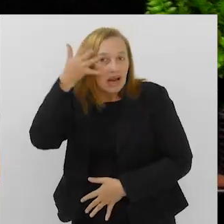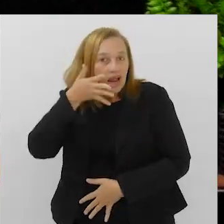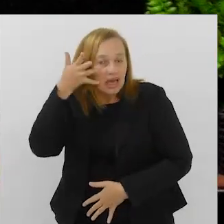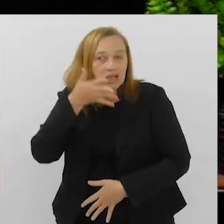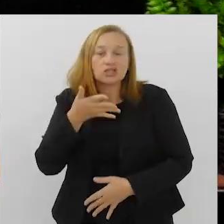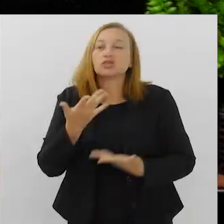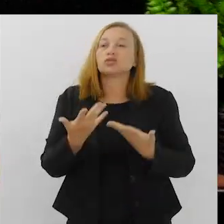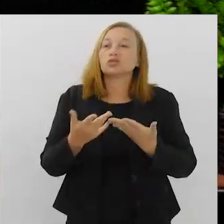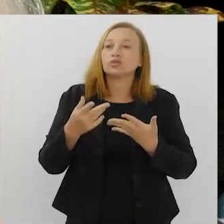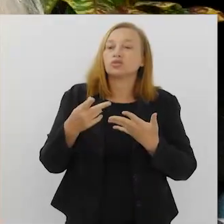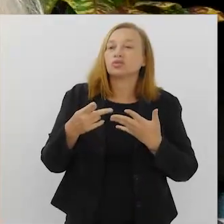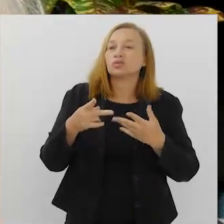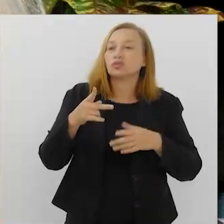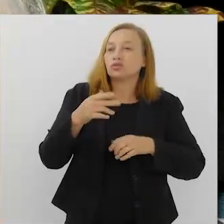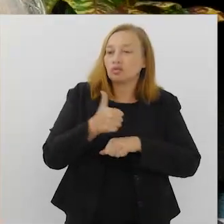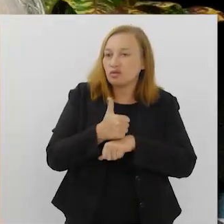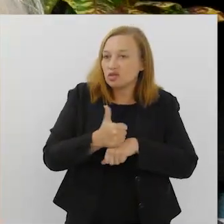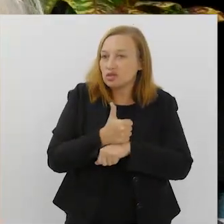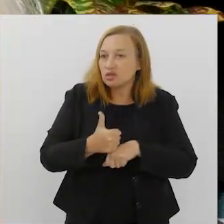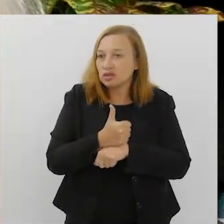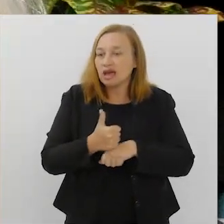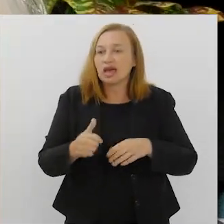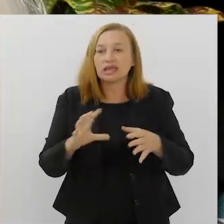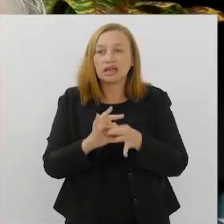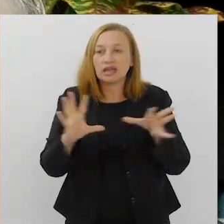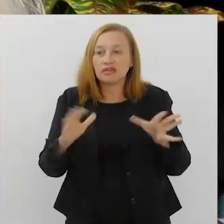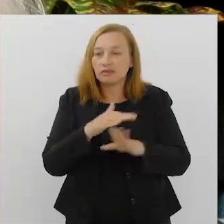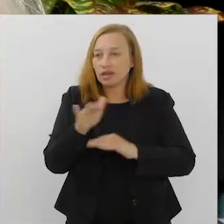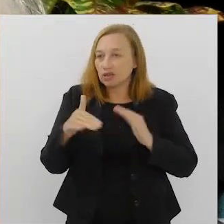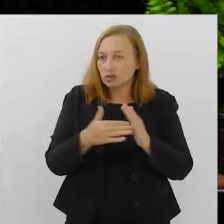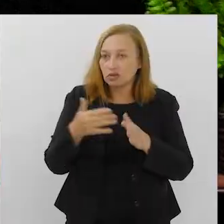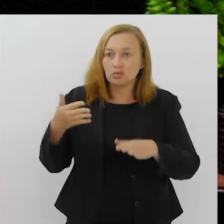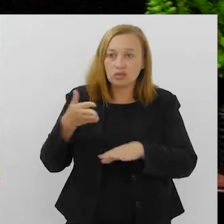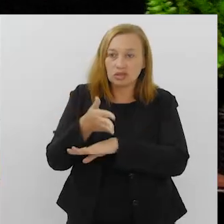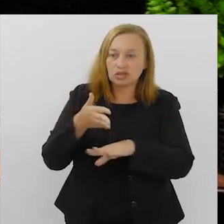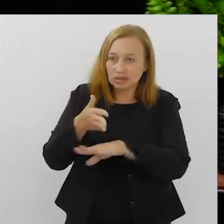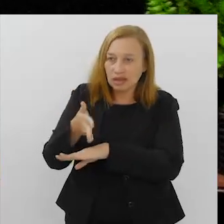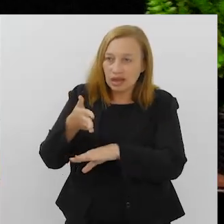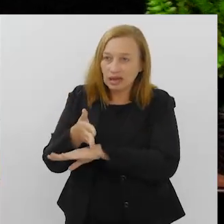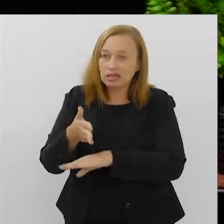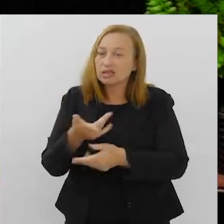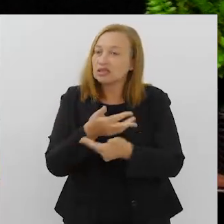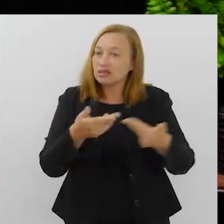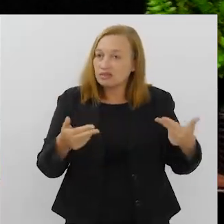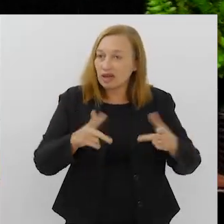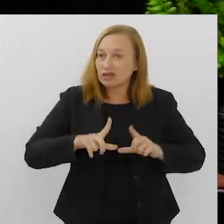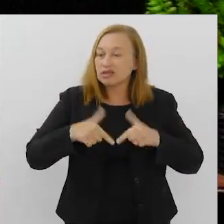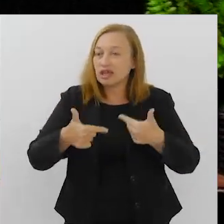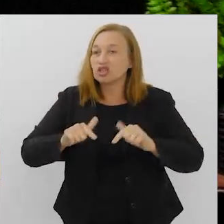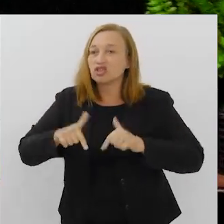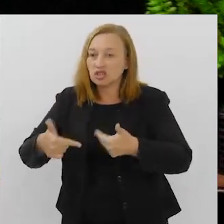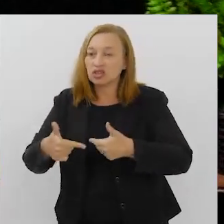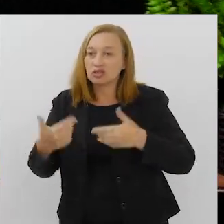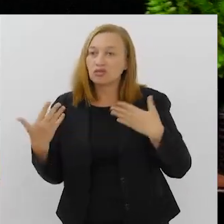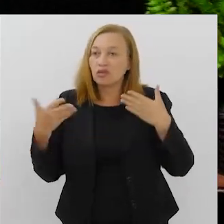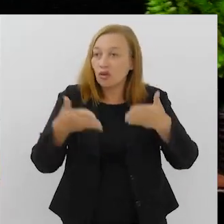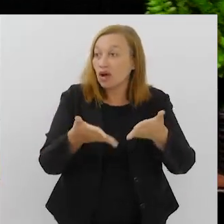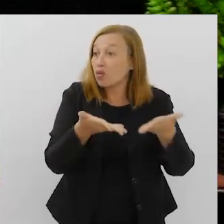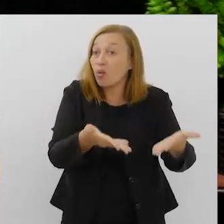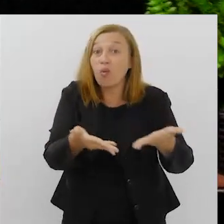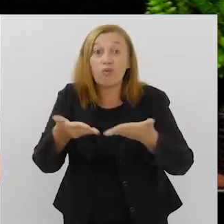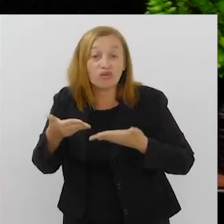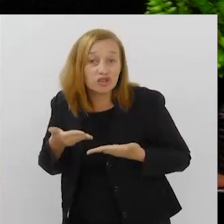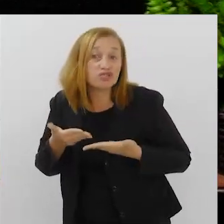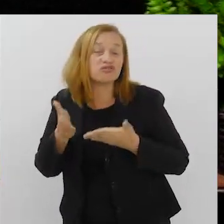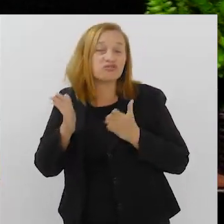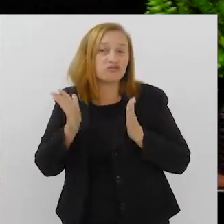palestras também com profissionais que são abertas ao público, né? Temos diversas ações aí que são voltadas. Queria, inclusive,